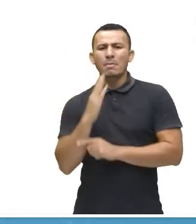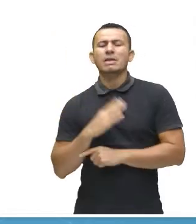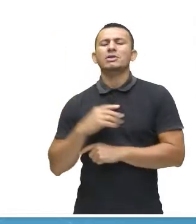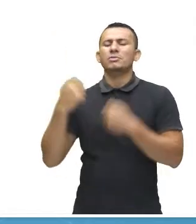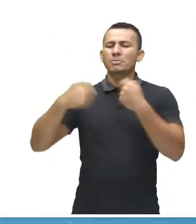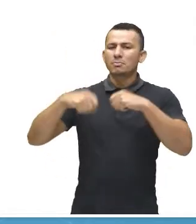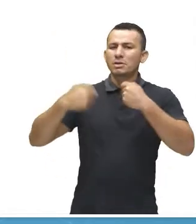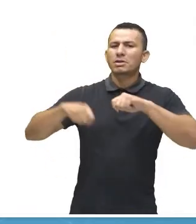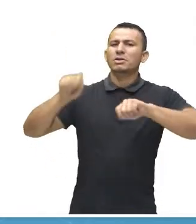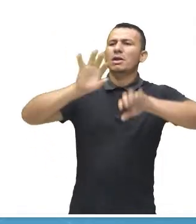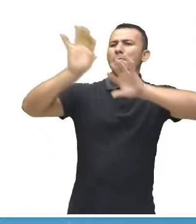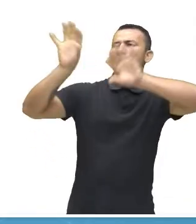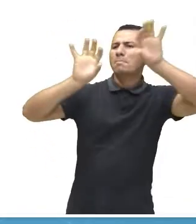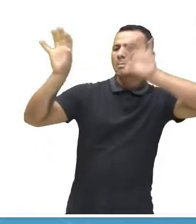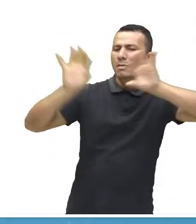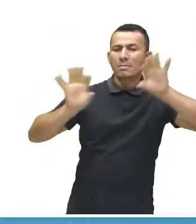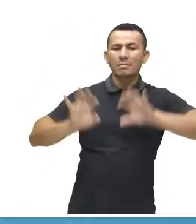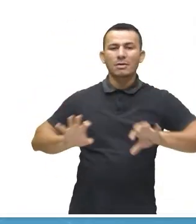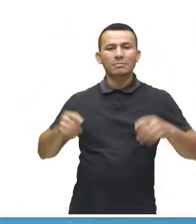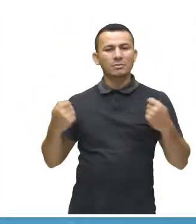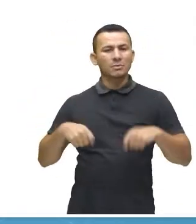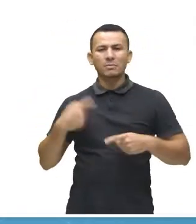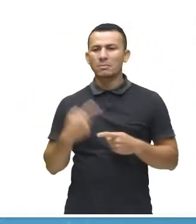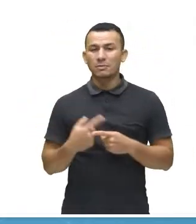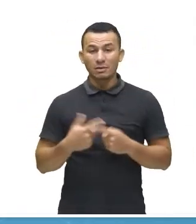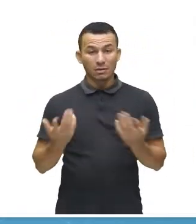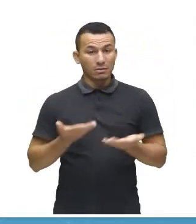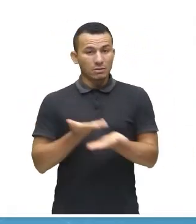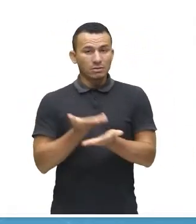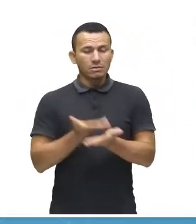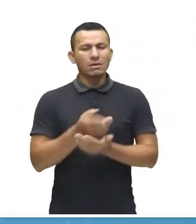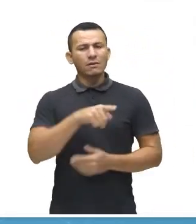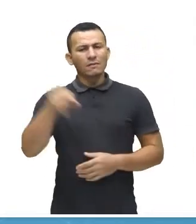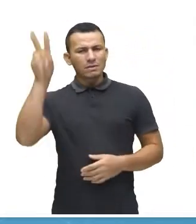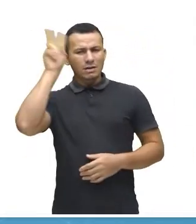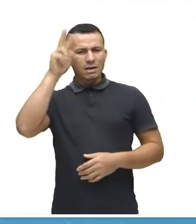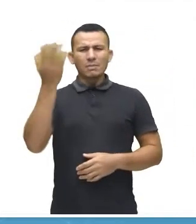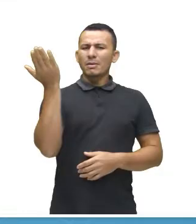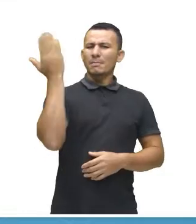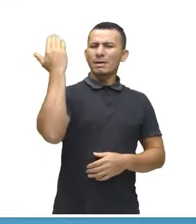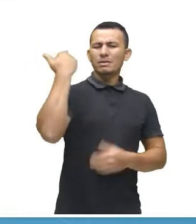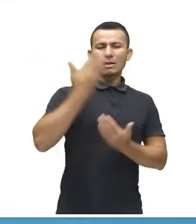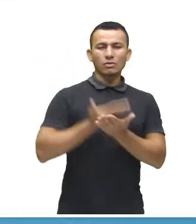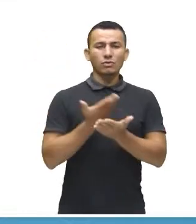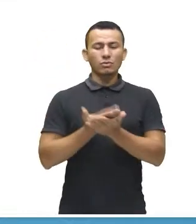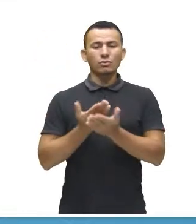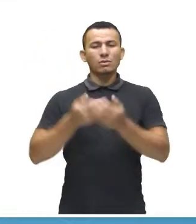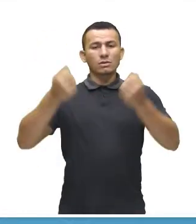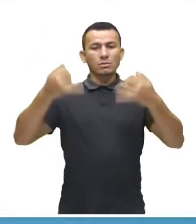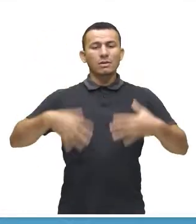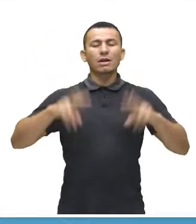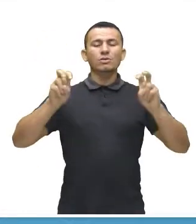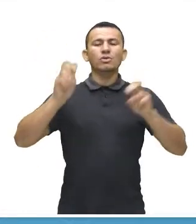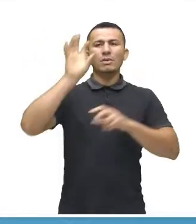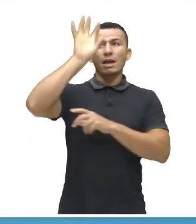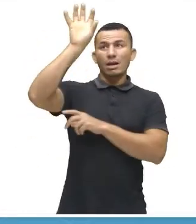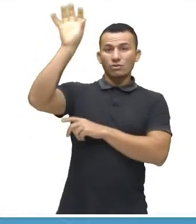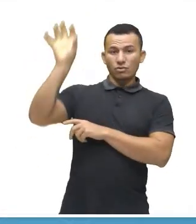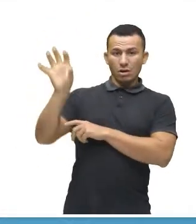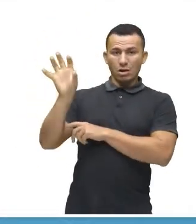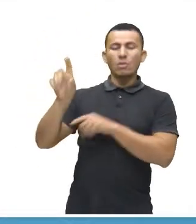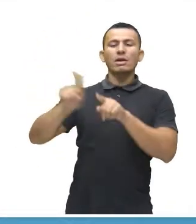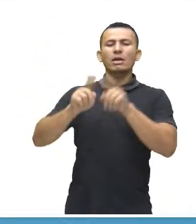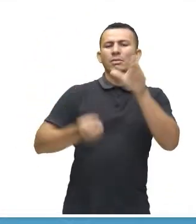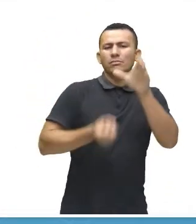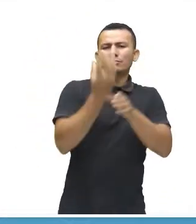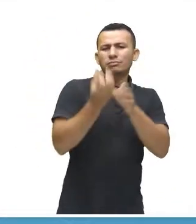precisou ser regionalizado. Né? E aí, vocês lembram que na última aula a gente falou sobre região e regionalização também? Então,